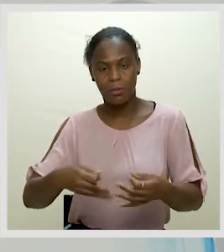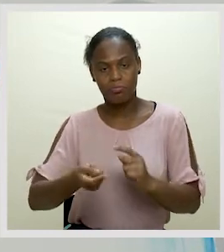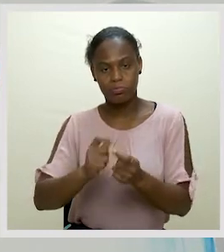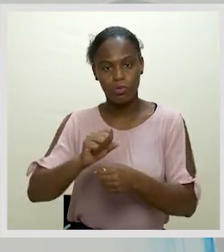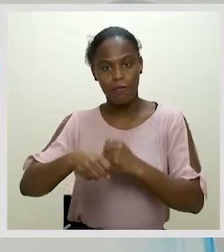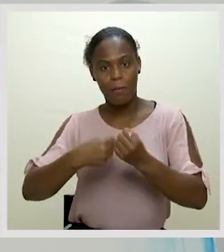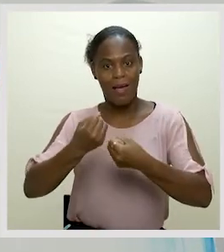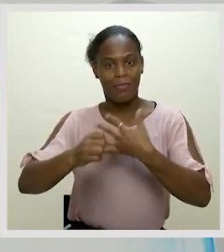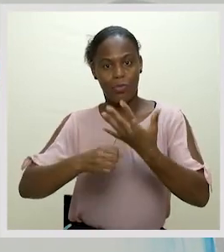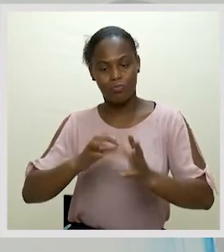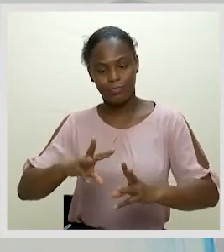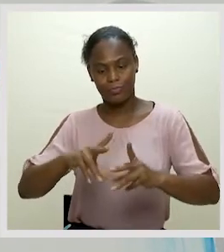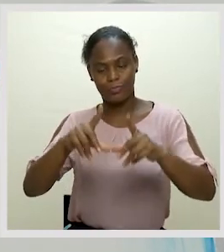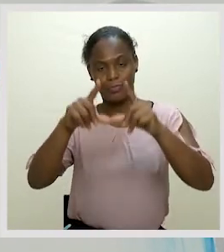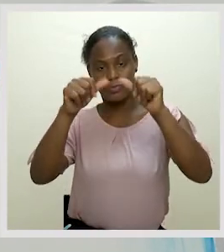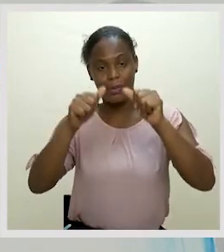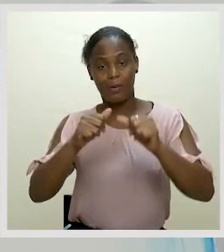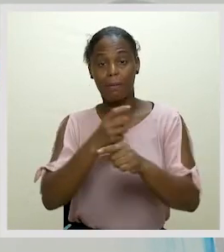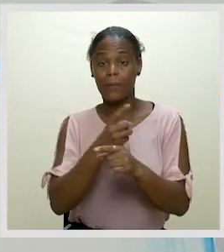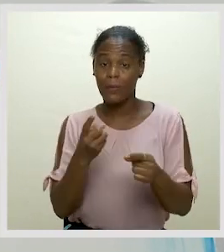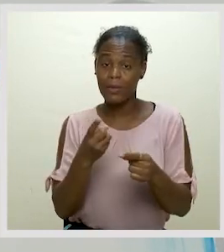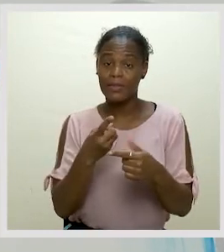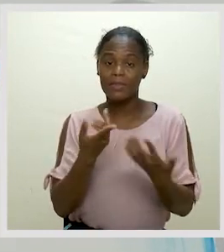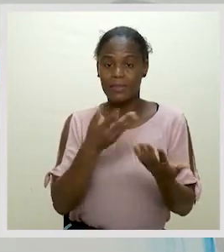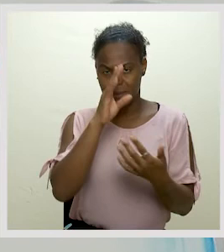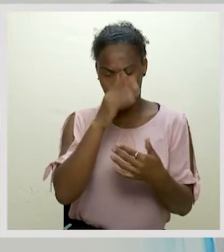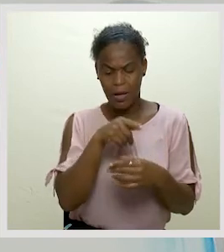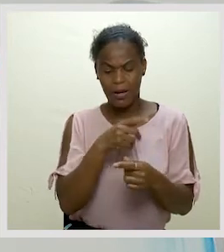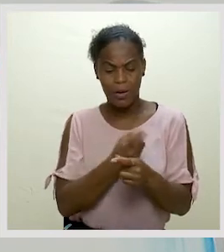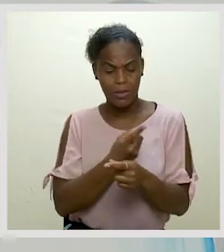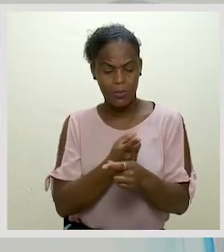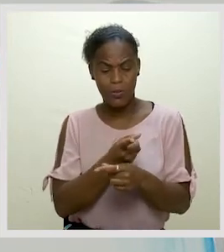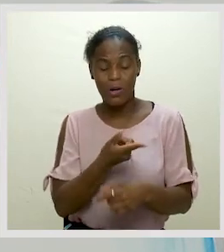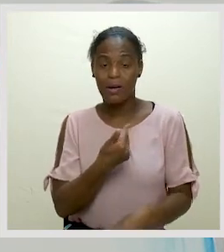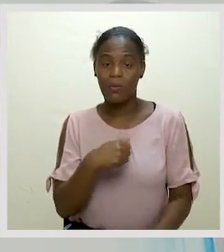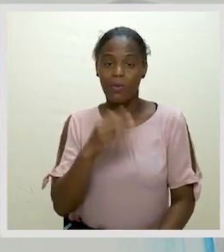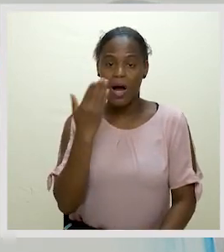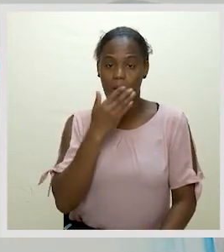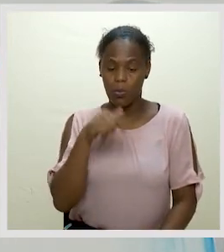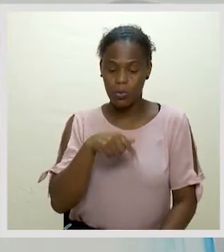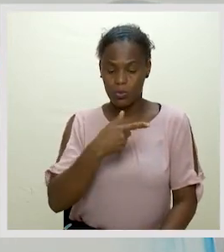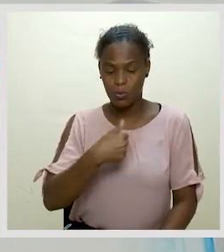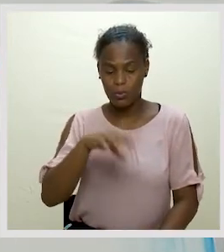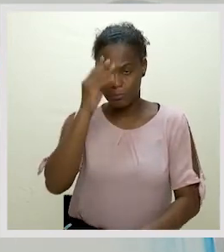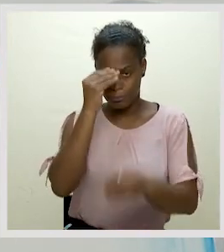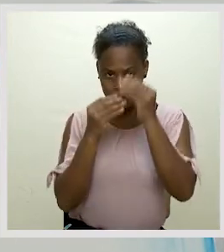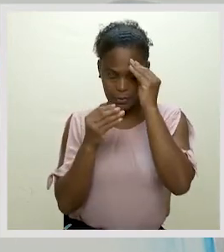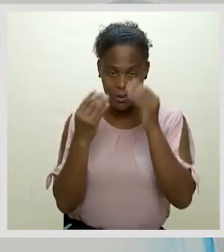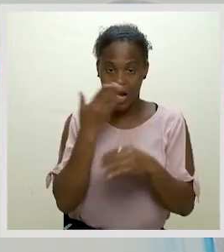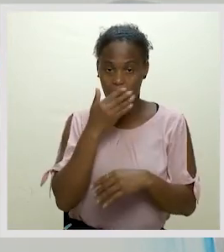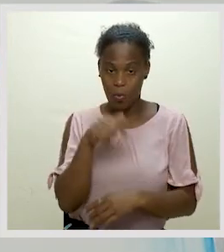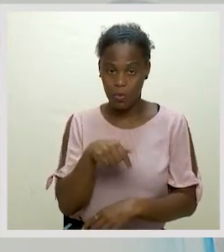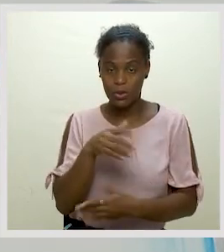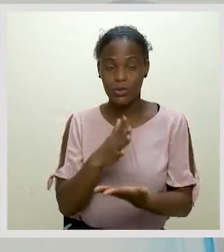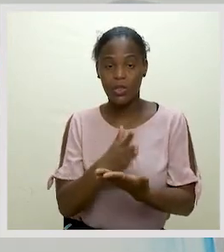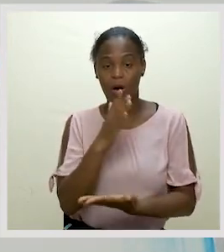constante movimento, evolução. Então, tendo em consideração isto, a nossa aula de hoje, o nosso aprendizado de